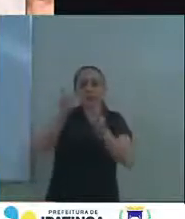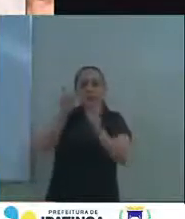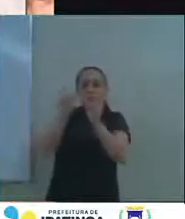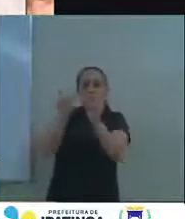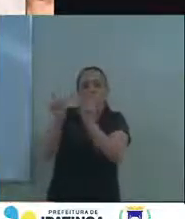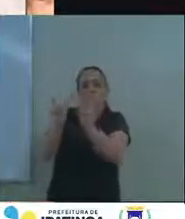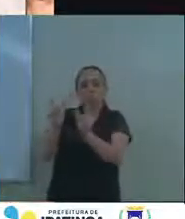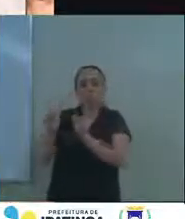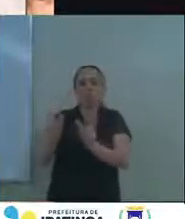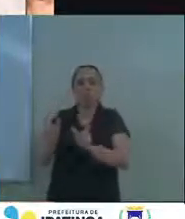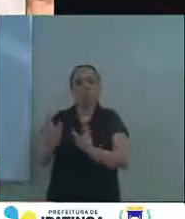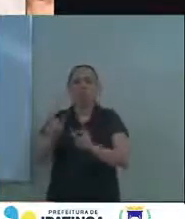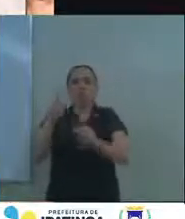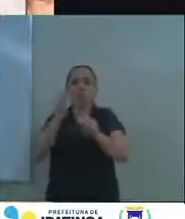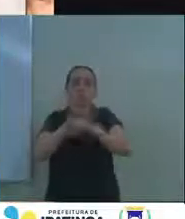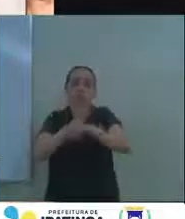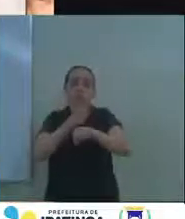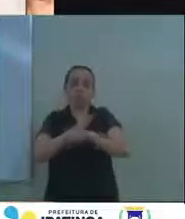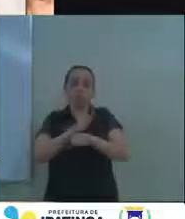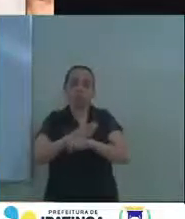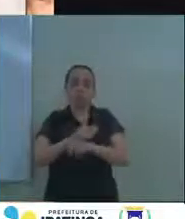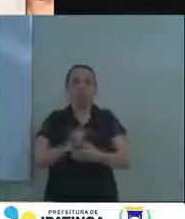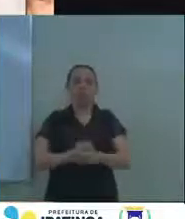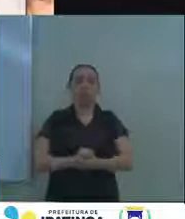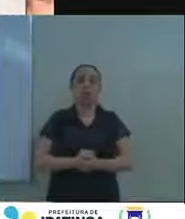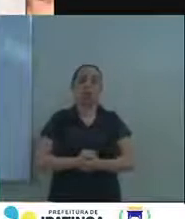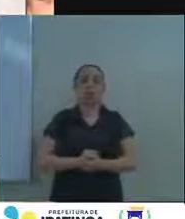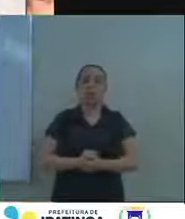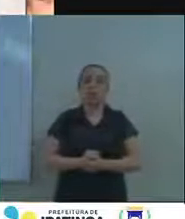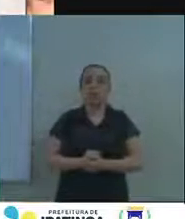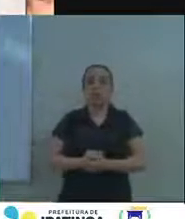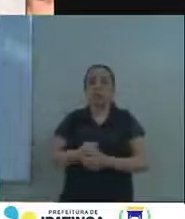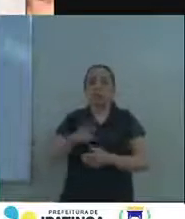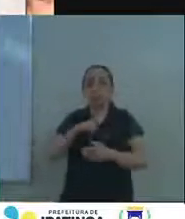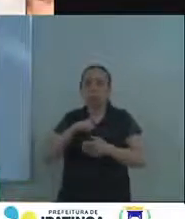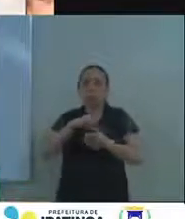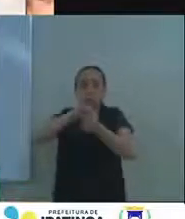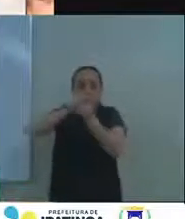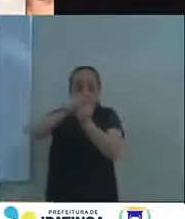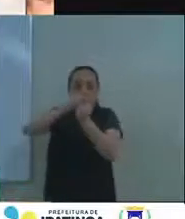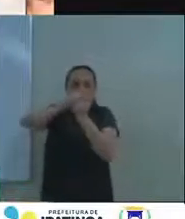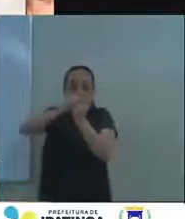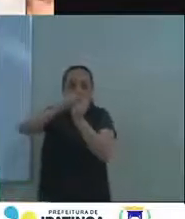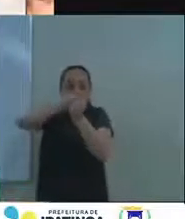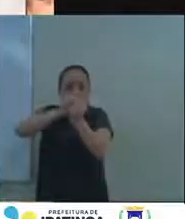exercício. E aquele exercício da técnica mastigatória